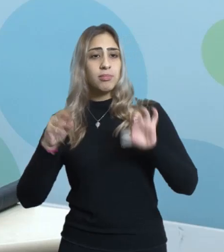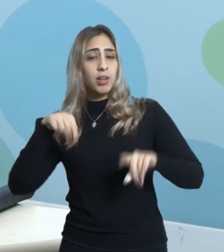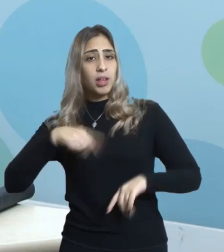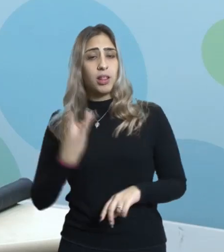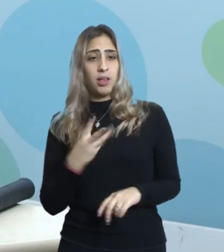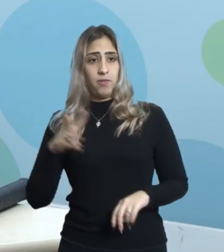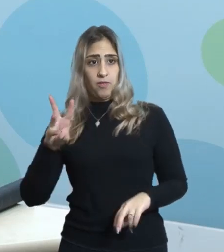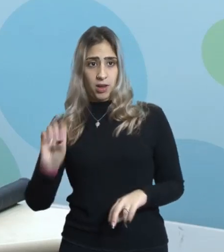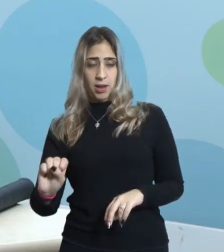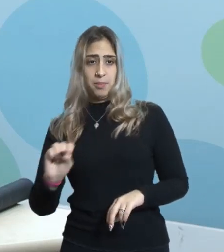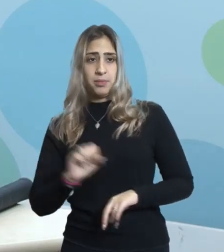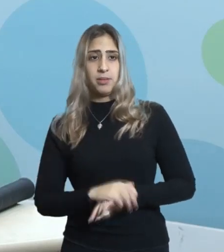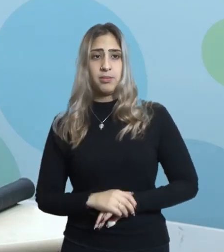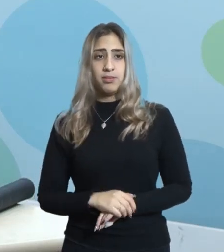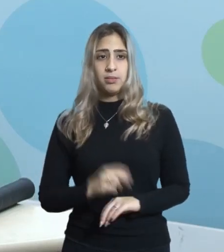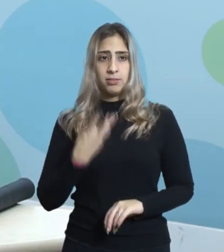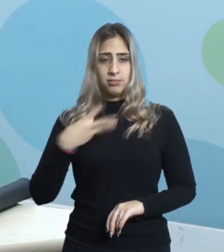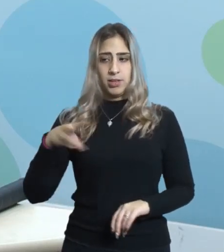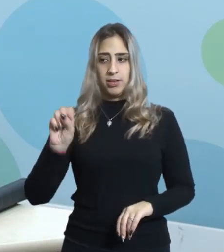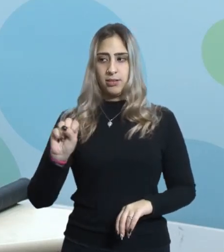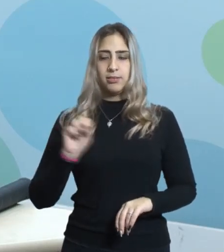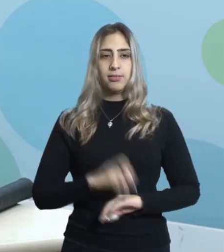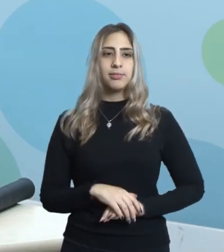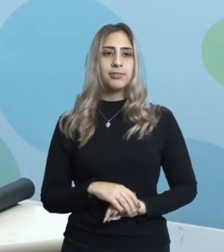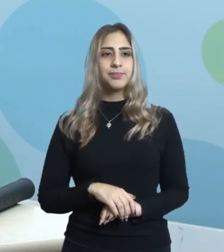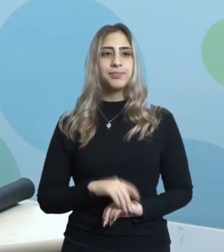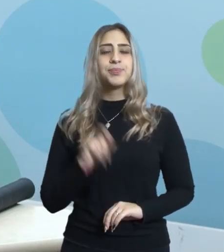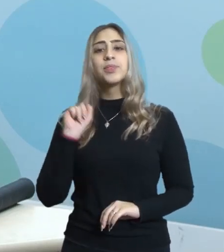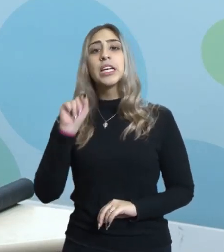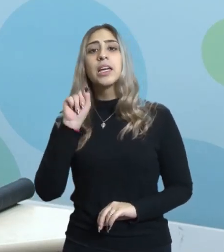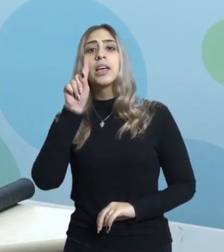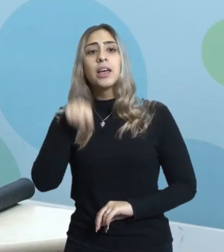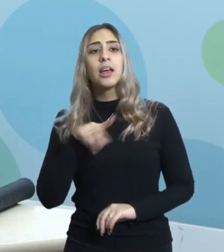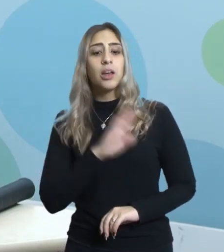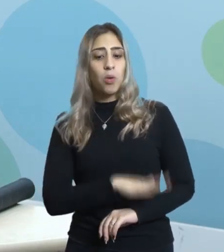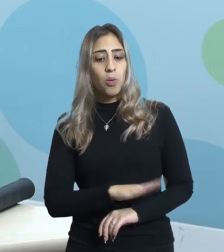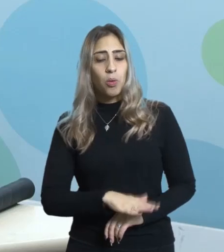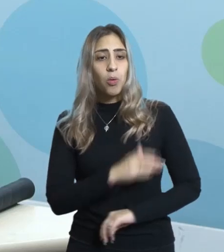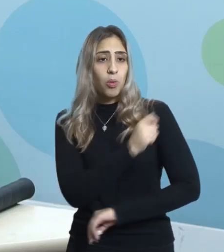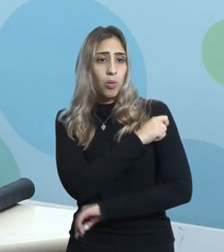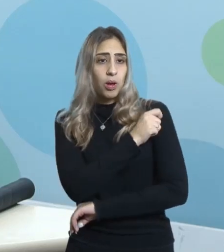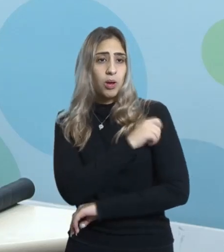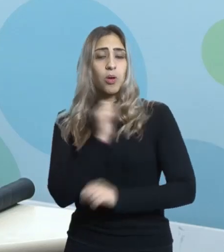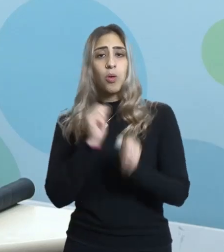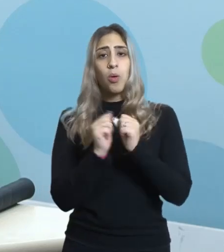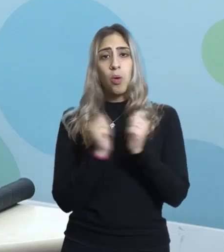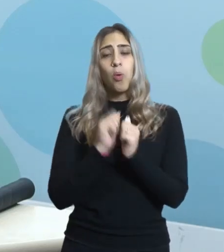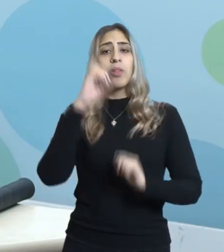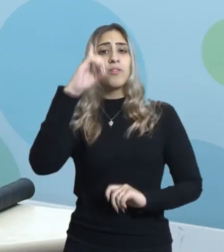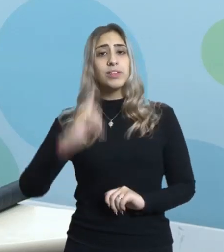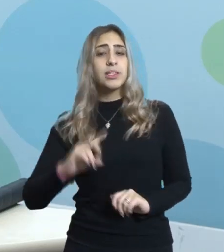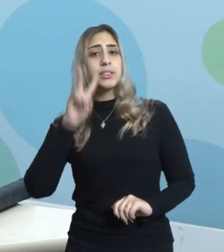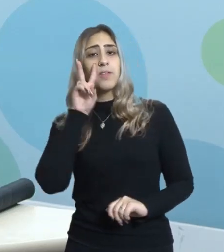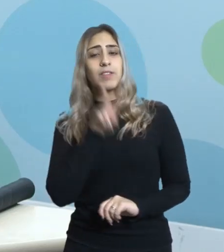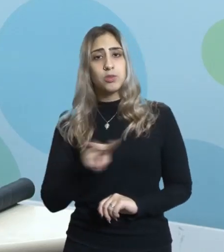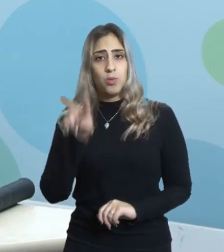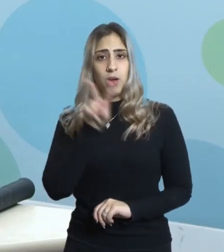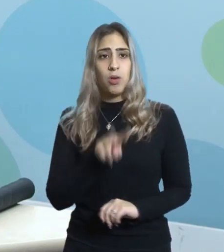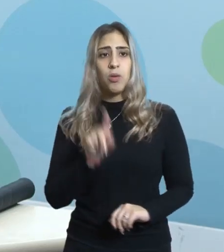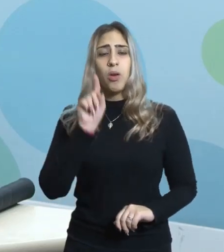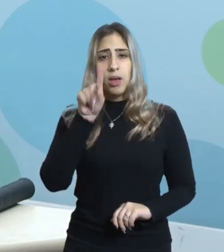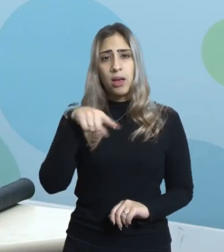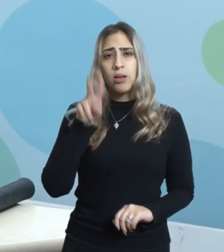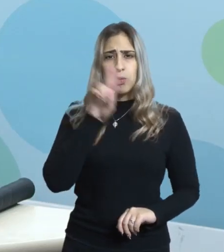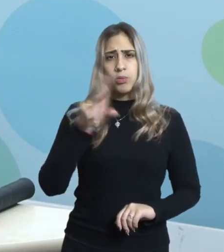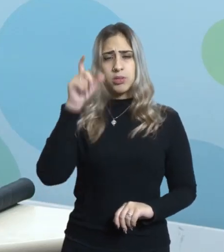IFAP. Quem é o aluno, o estudante com deficiência visual? É aquele que